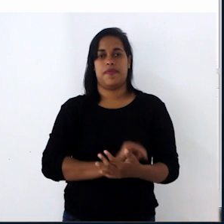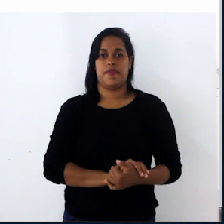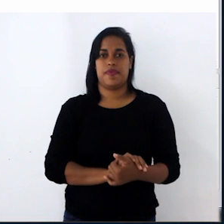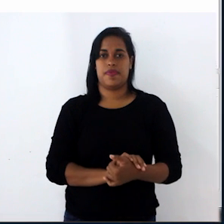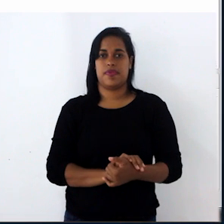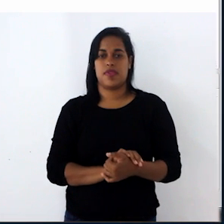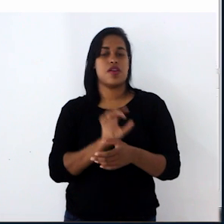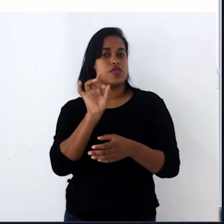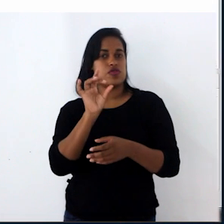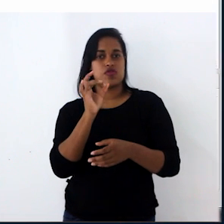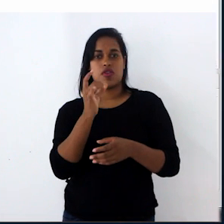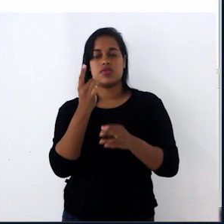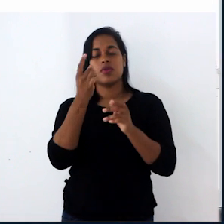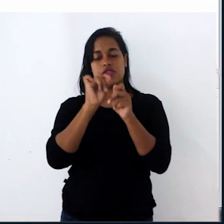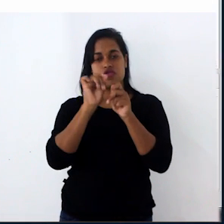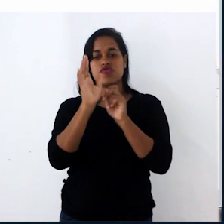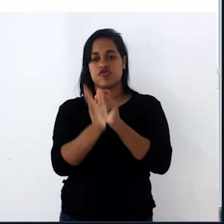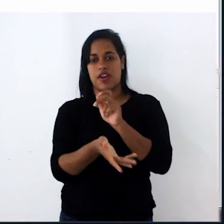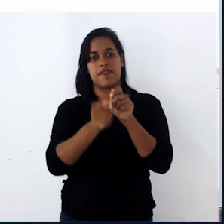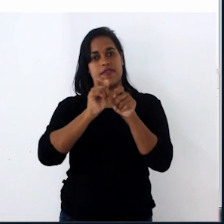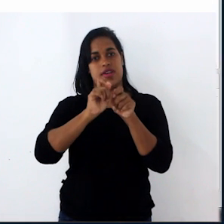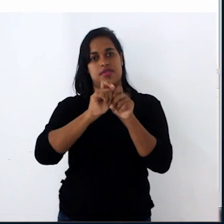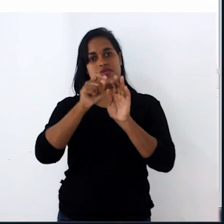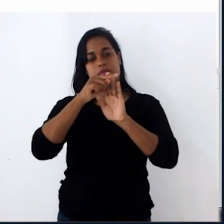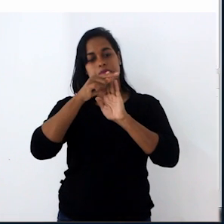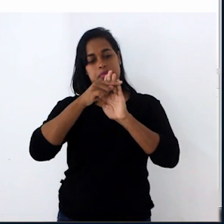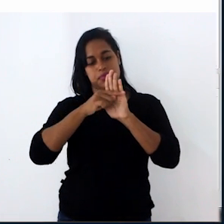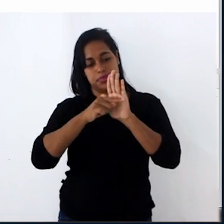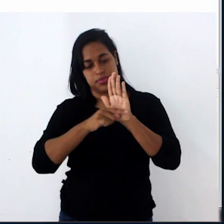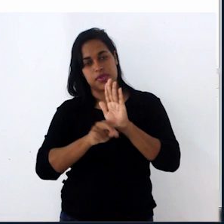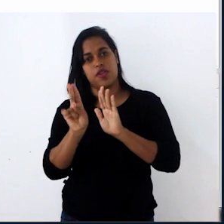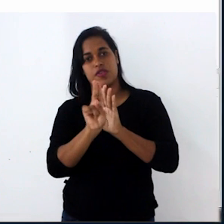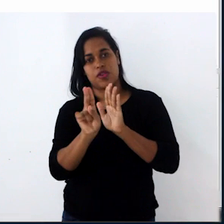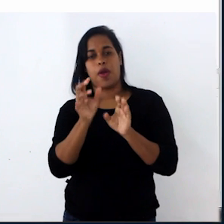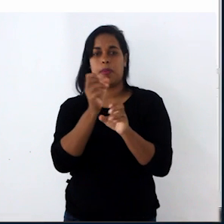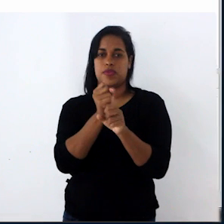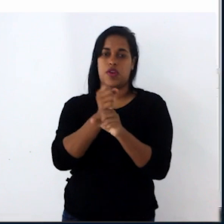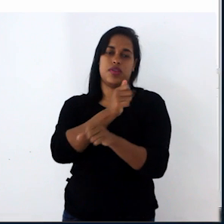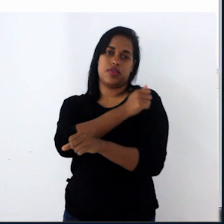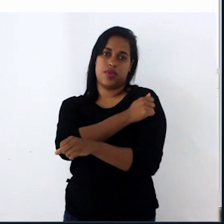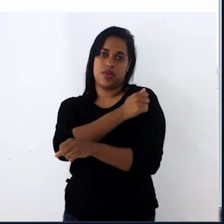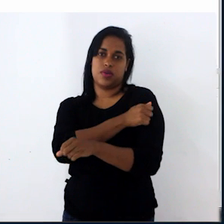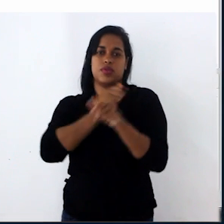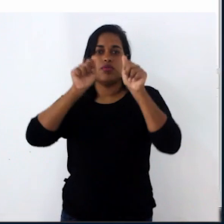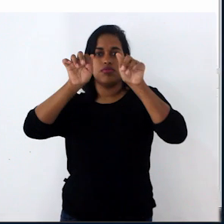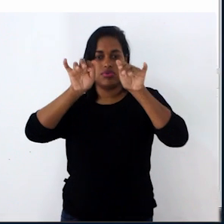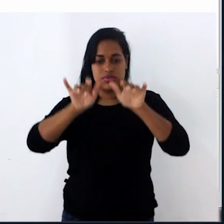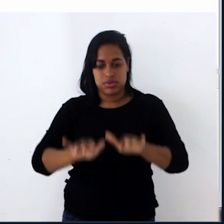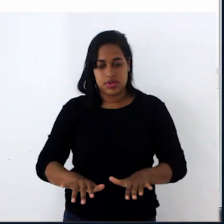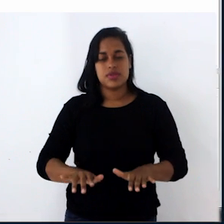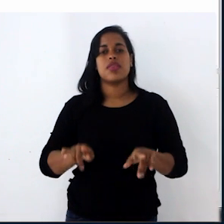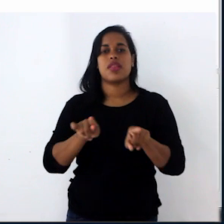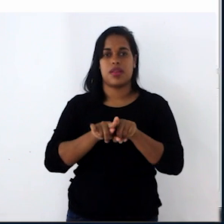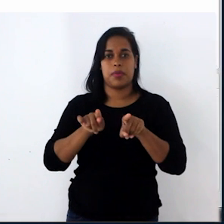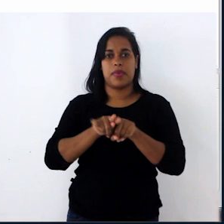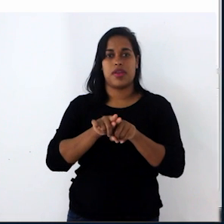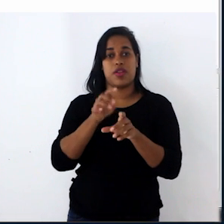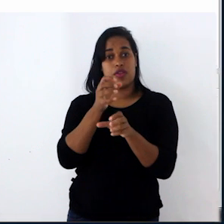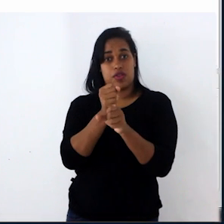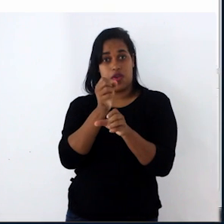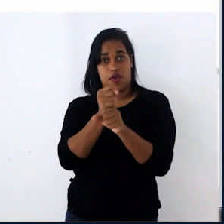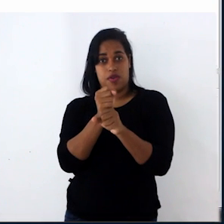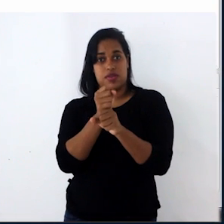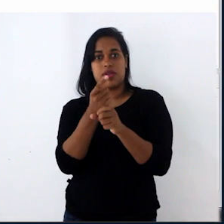vai preencher sozinho. Nota, ela é uma string, então a gente vai precisar colocar aqui